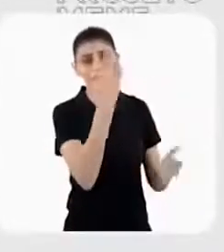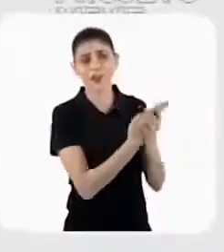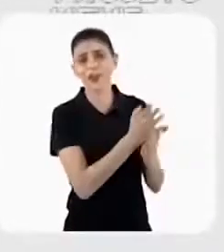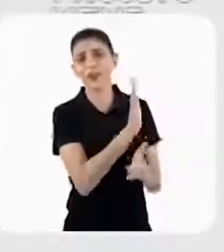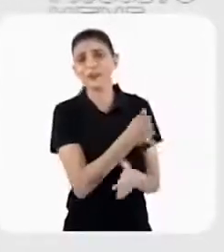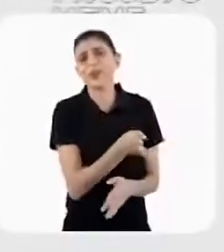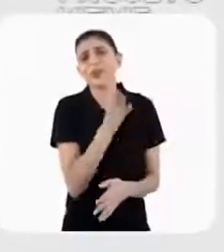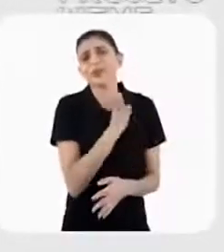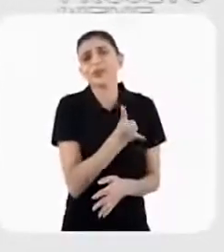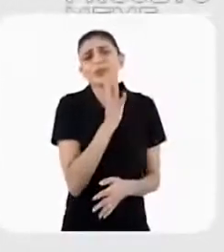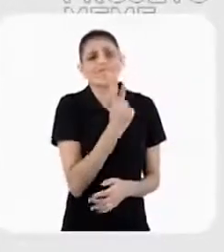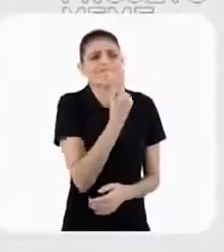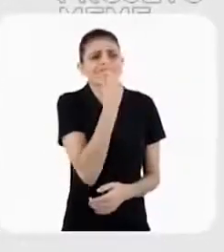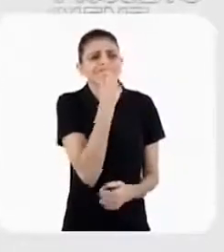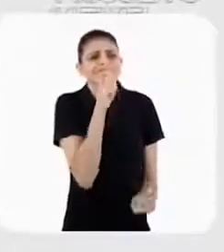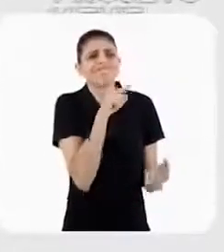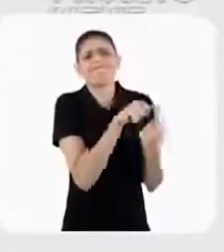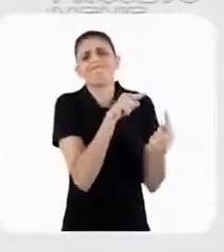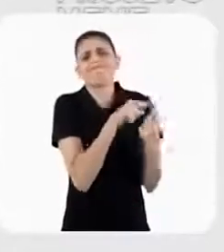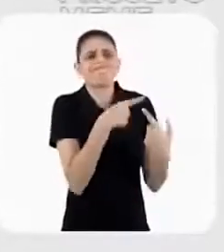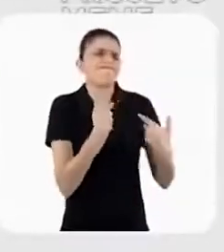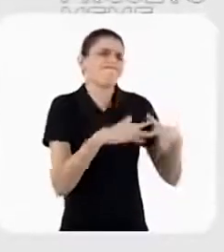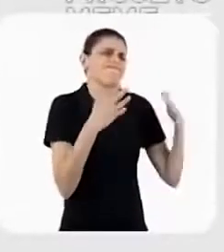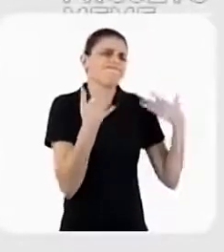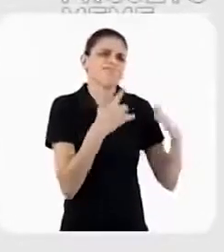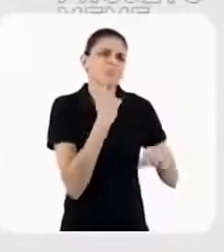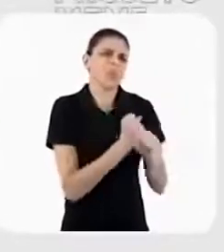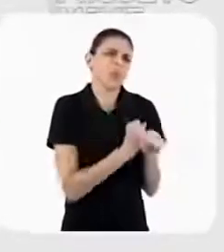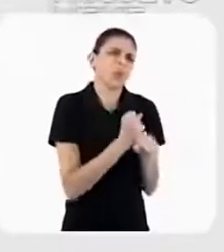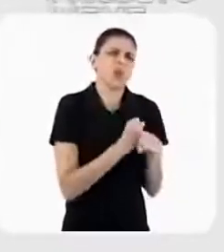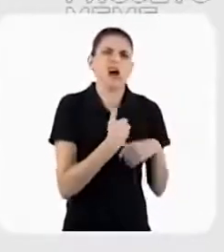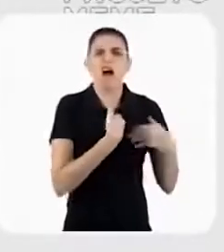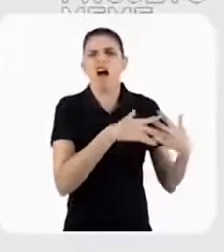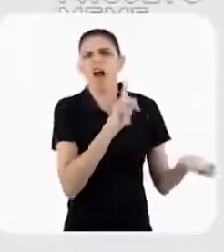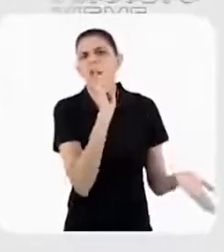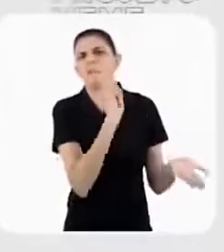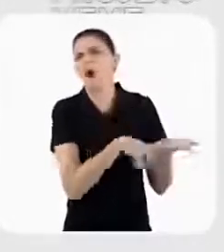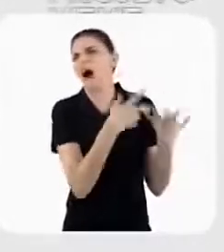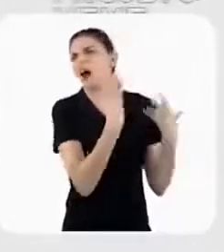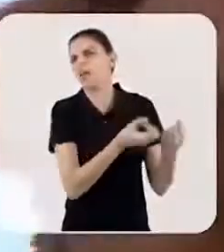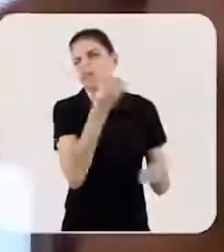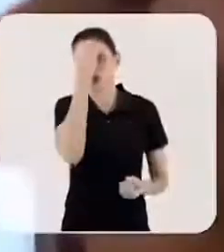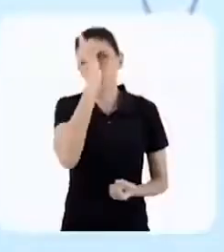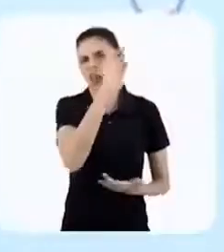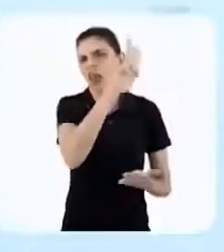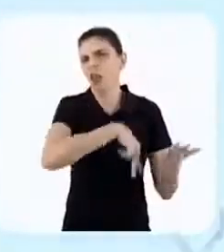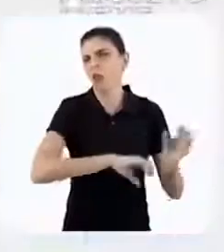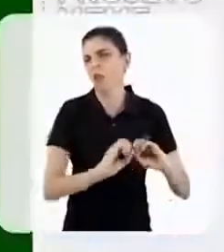confio bastante, é um site de um órgão de imprensa que eu conheço faz tempo, aí eu acabo não lendo.